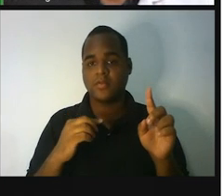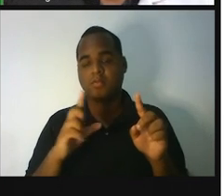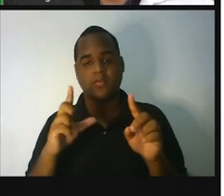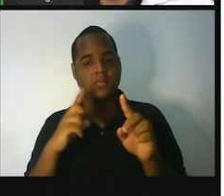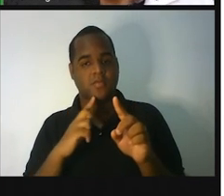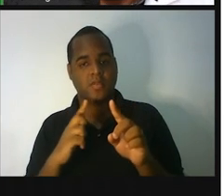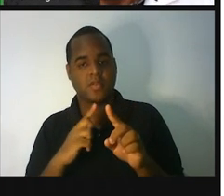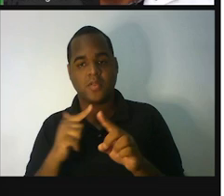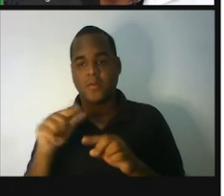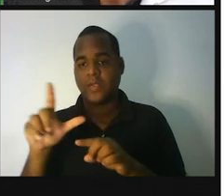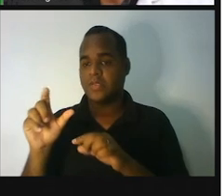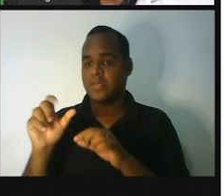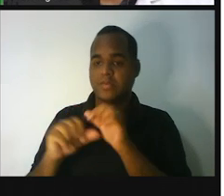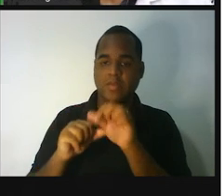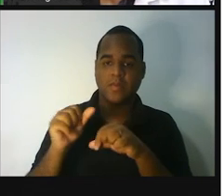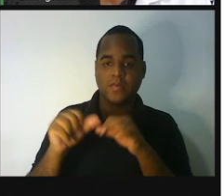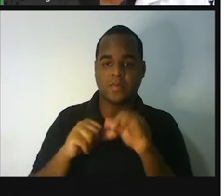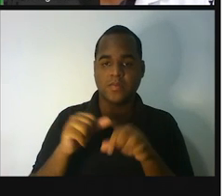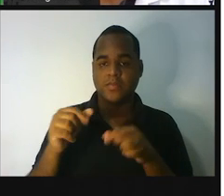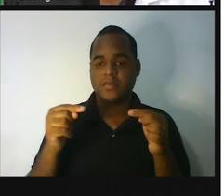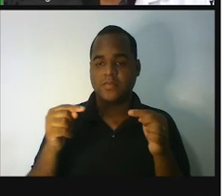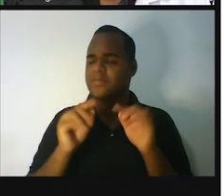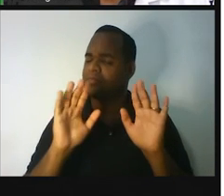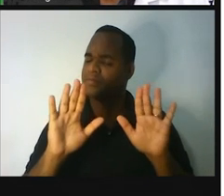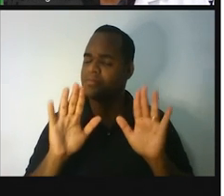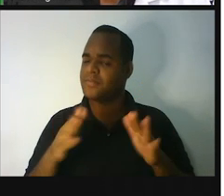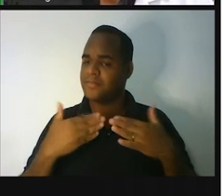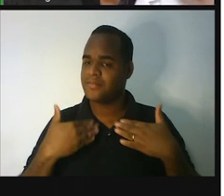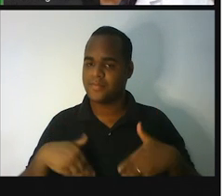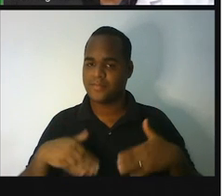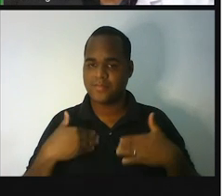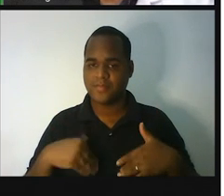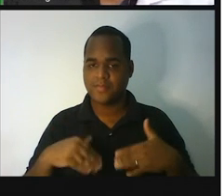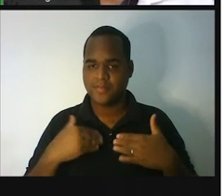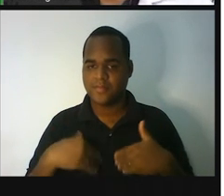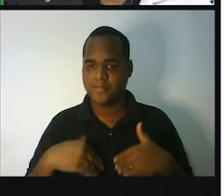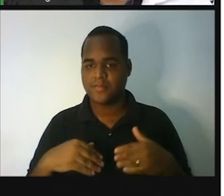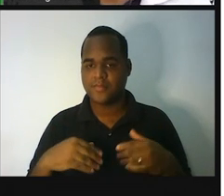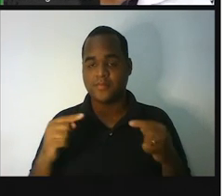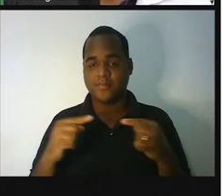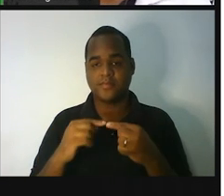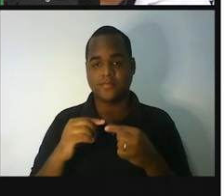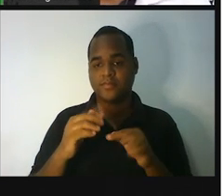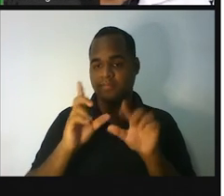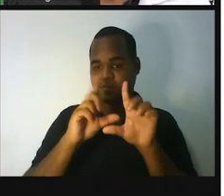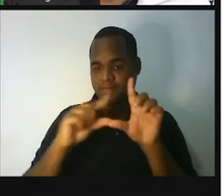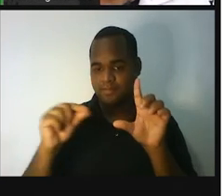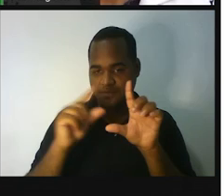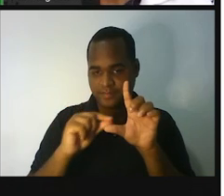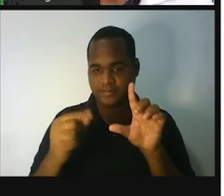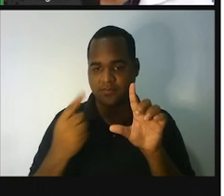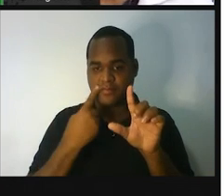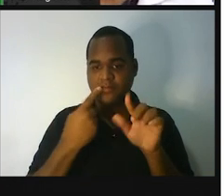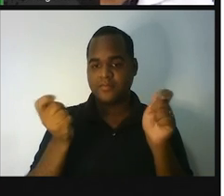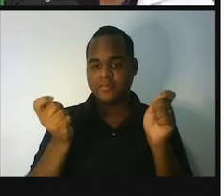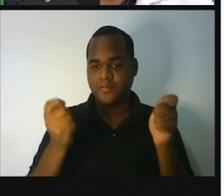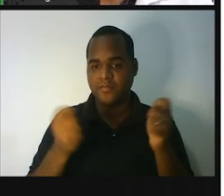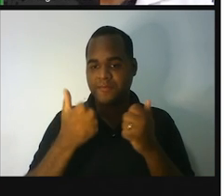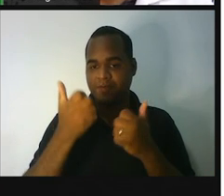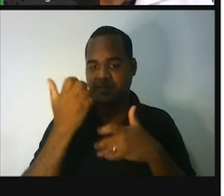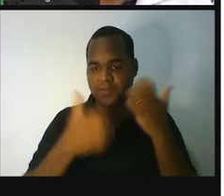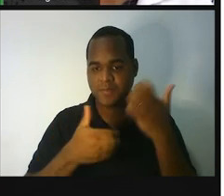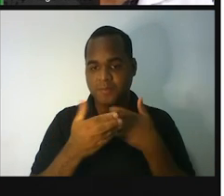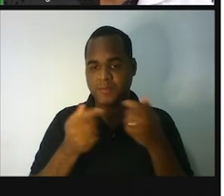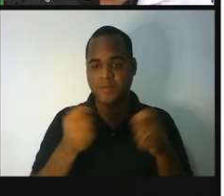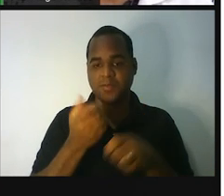dividir eu vou multiplicar fica fica tranquila porque na descrição da aula vai ter um link para